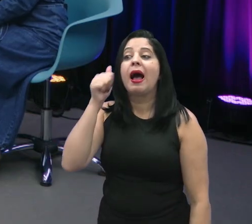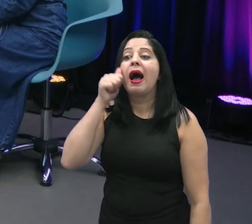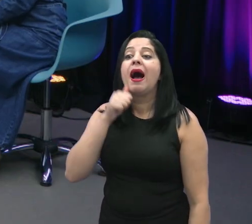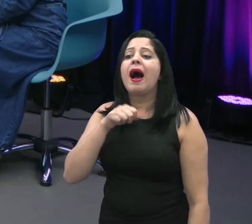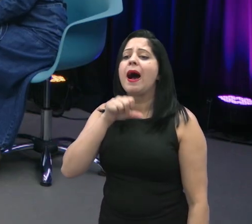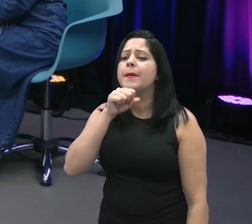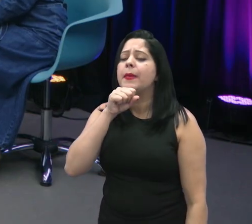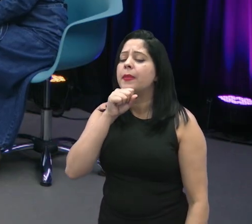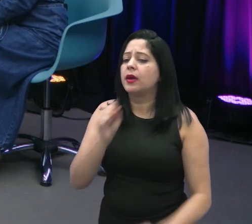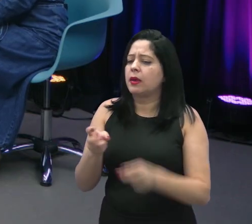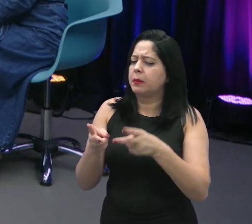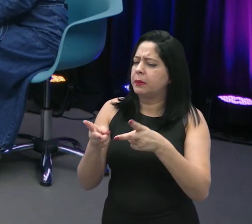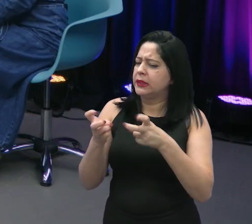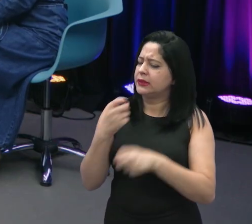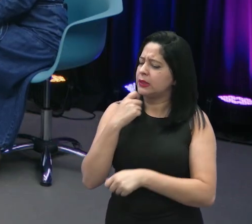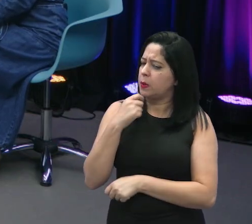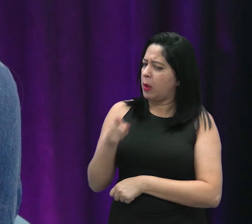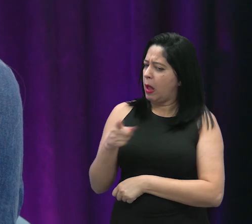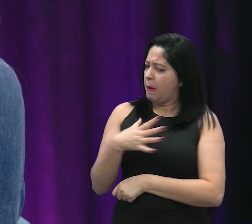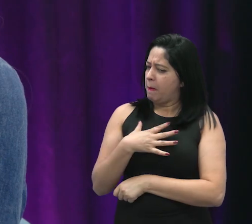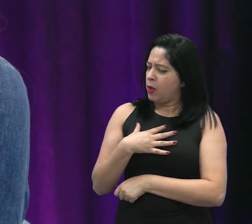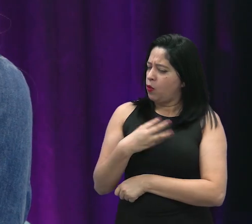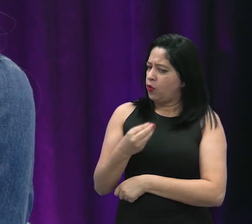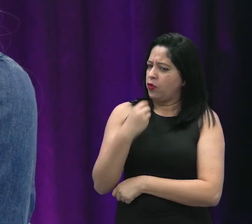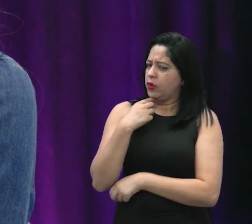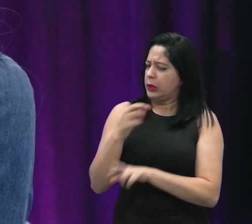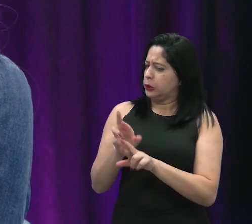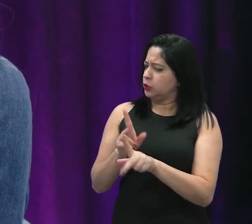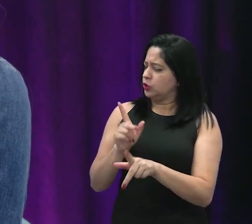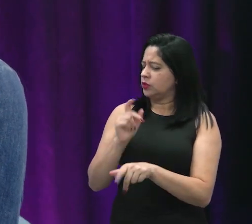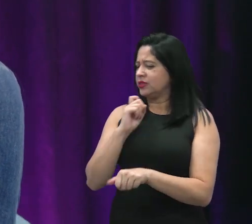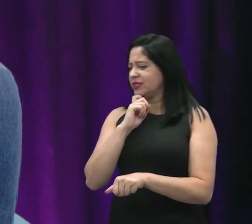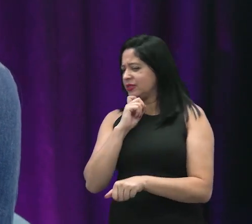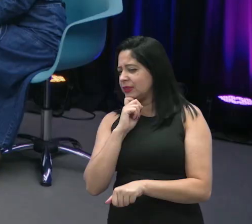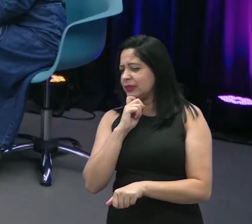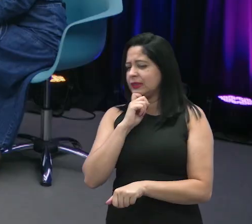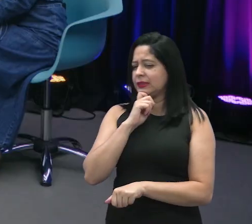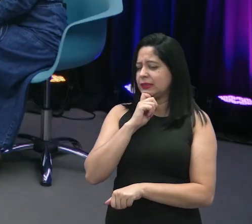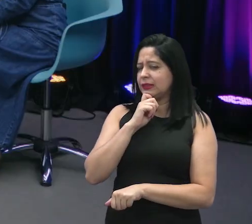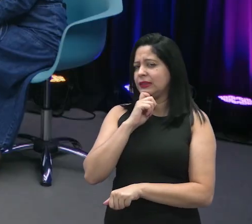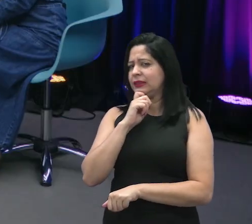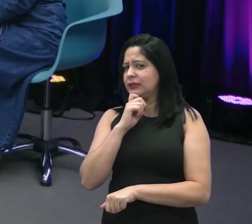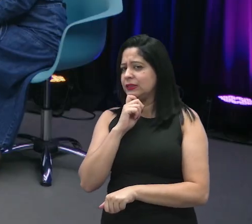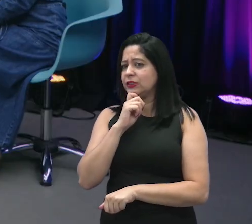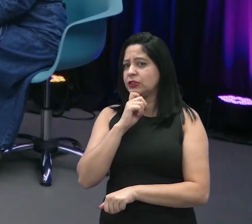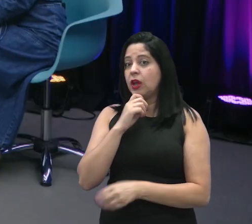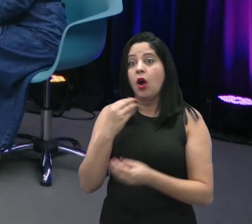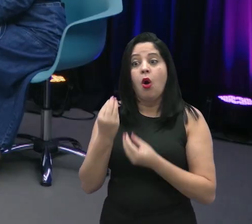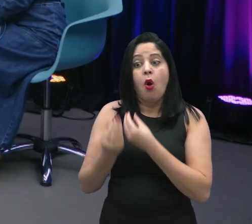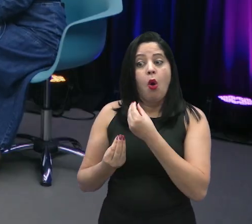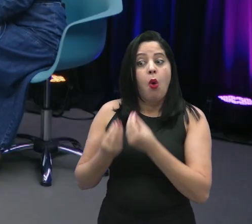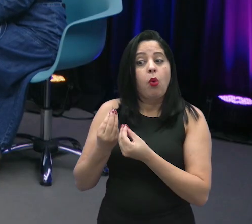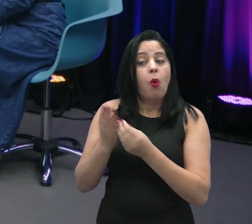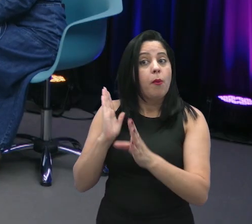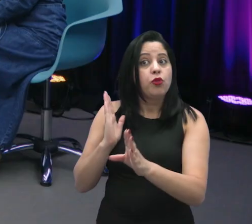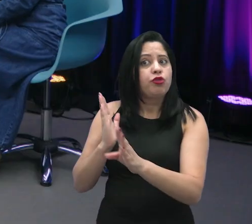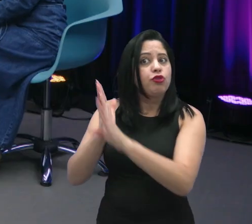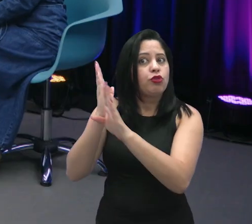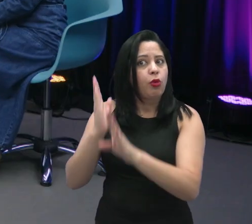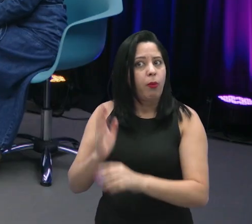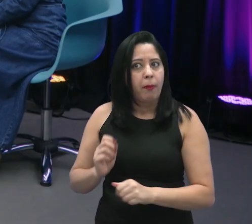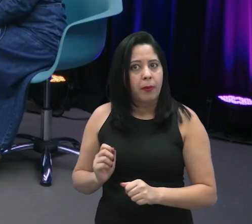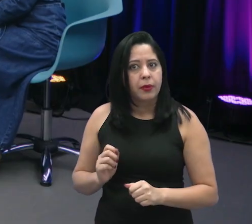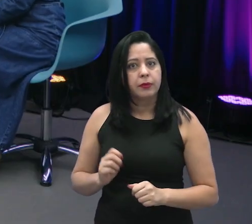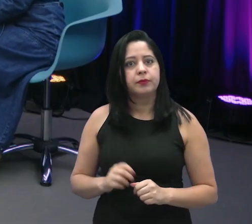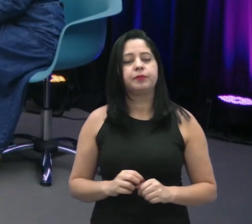está percebendo uma diferença e ela gostaria dessa análise para poder realmente ter certeza e o que fazer